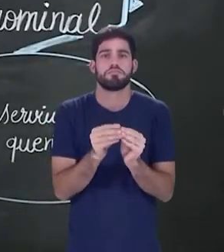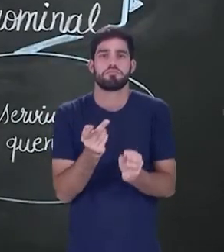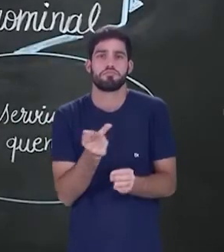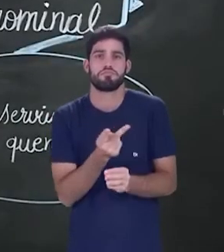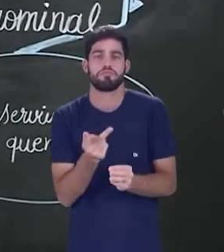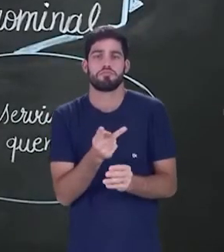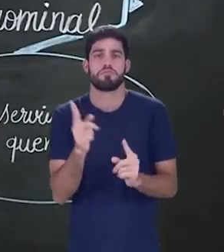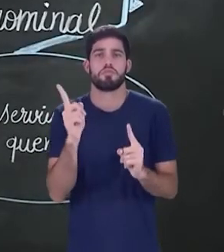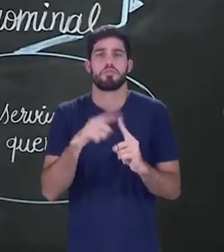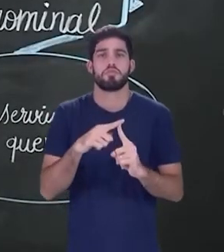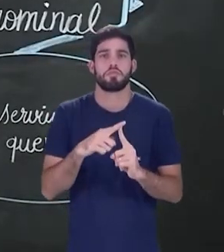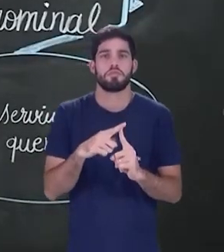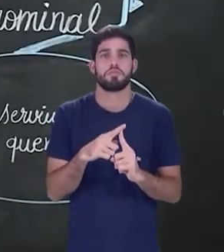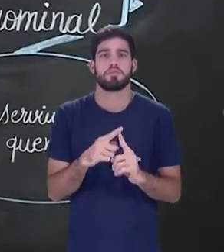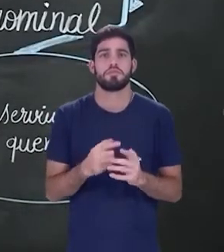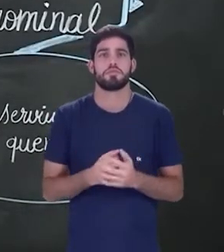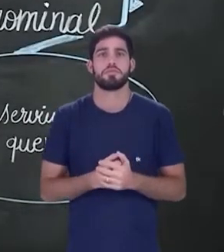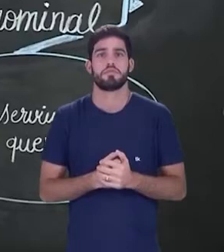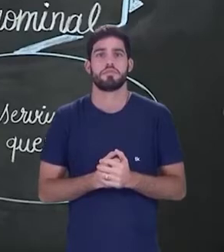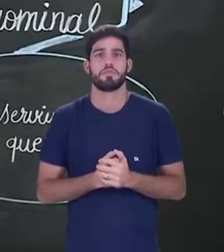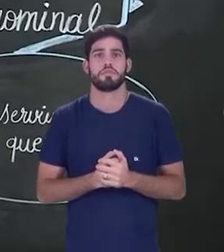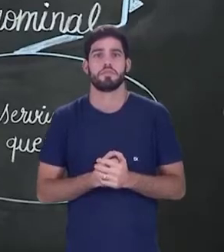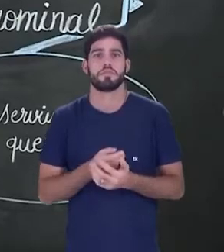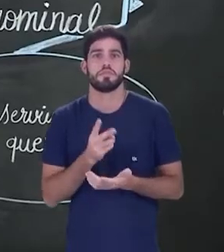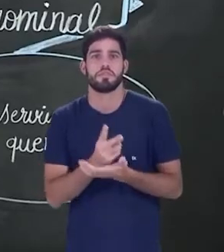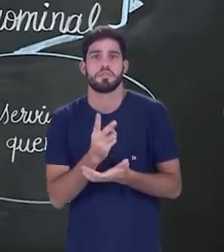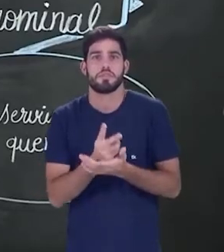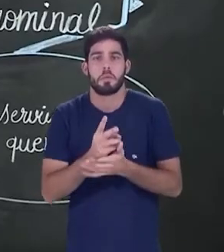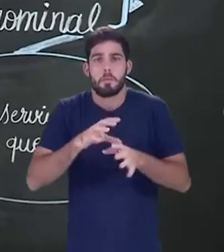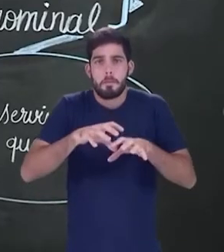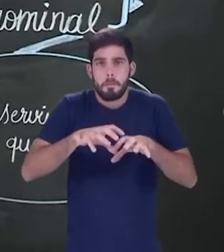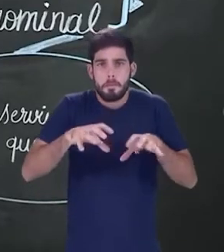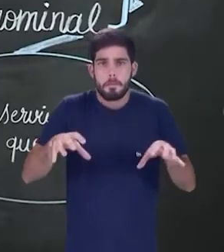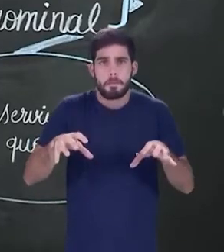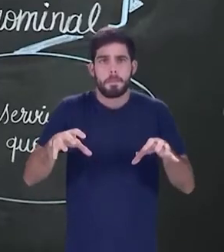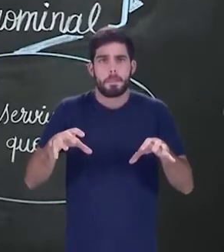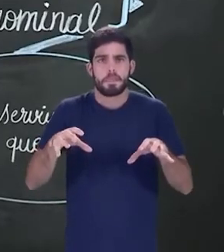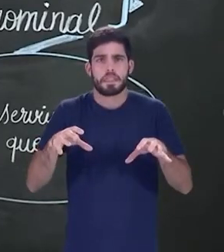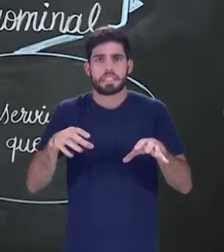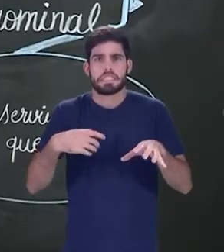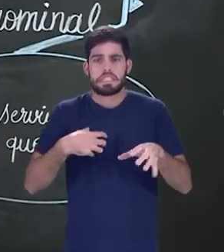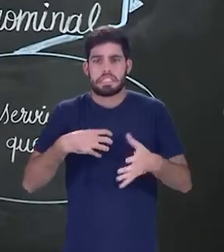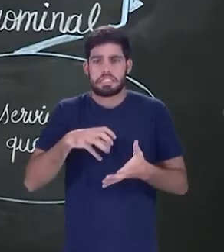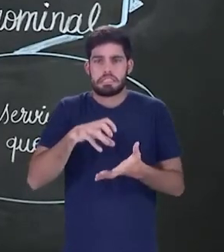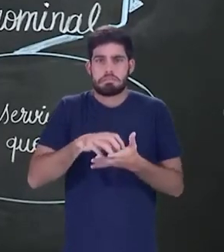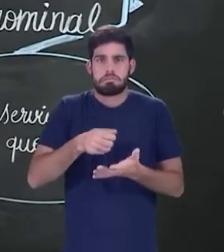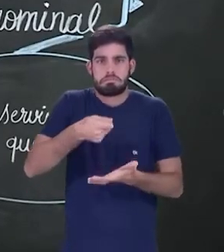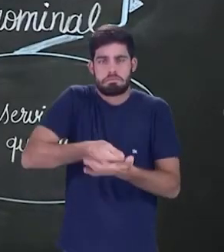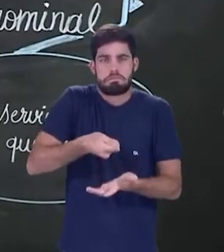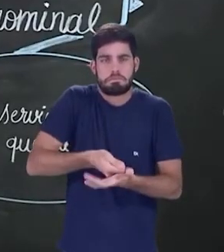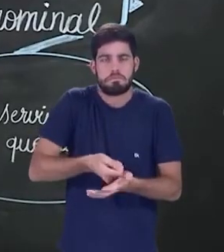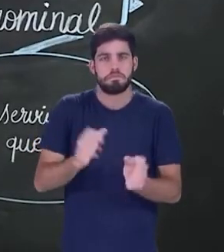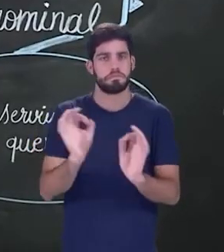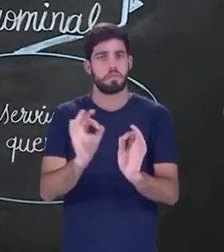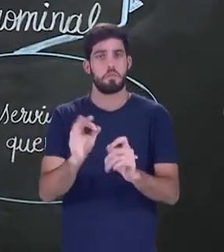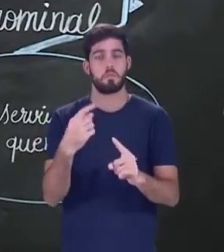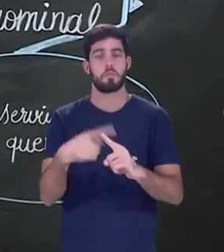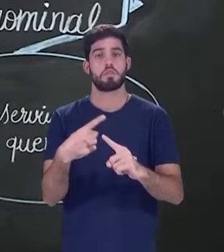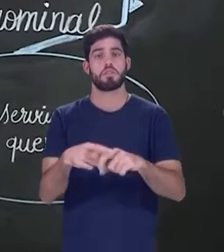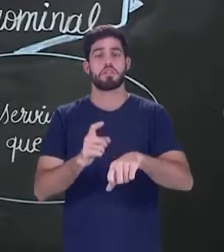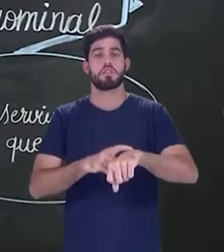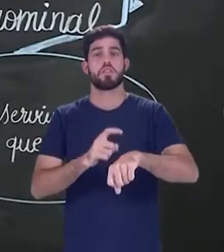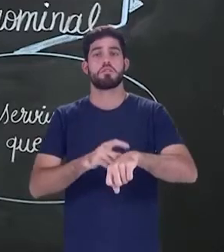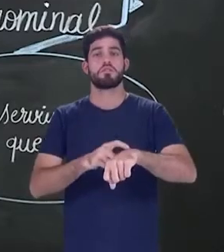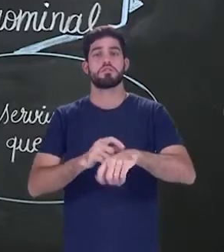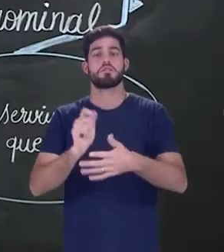de predicado. E não dá para a gente fazer uma separação tão radical e tão rígida, porque na hora que você está escrevendo um